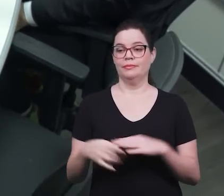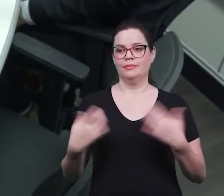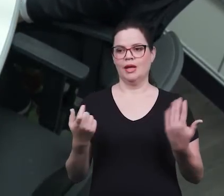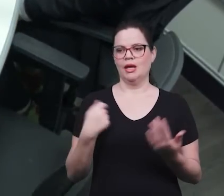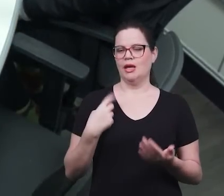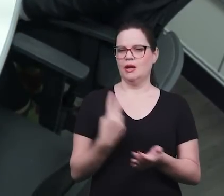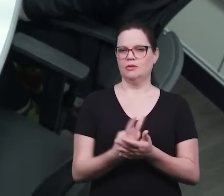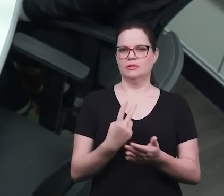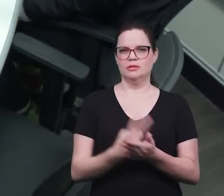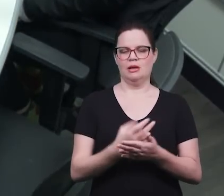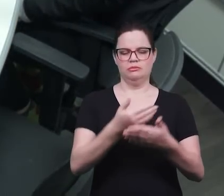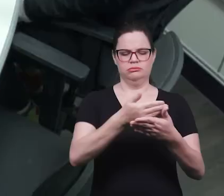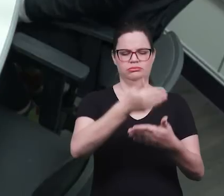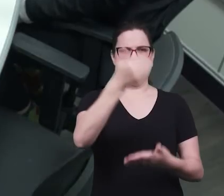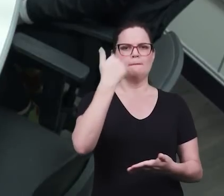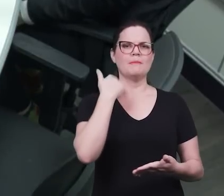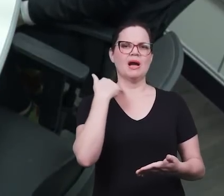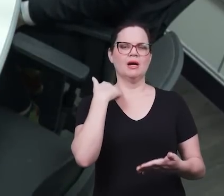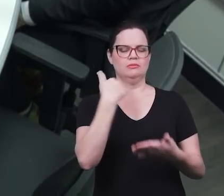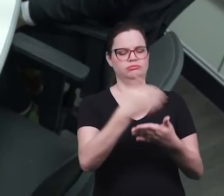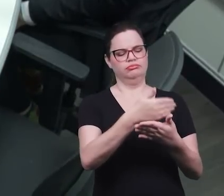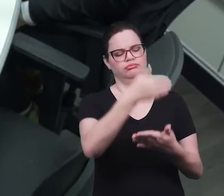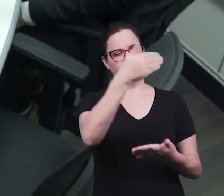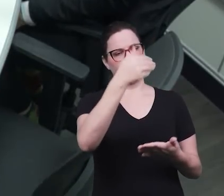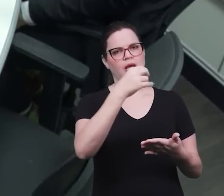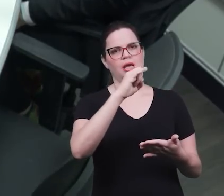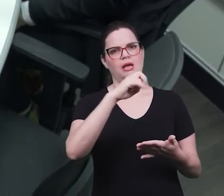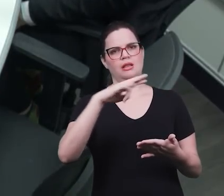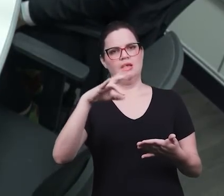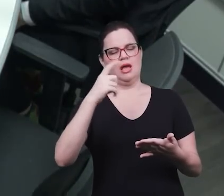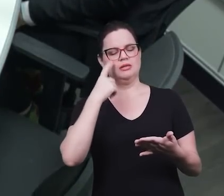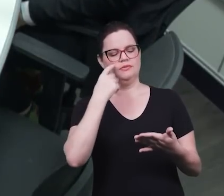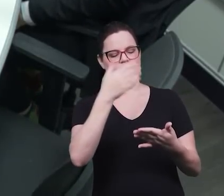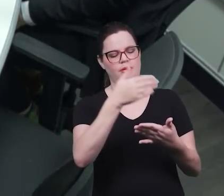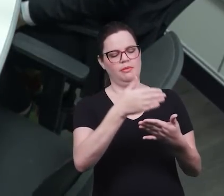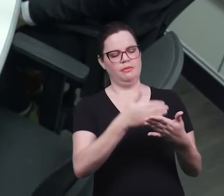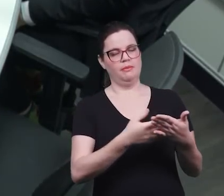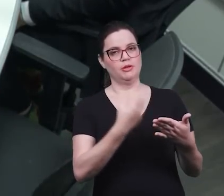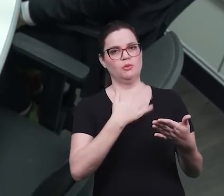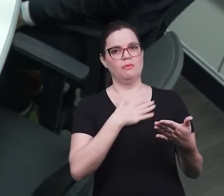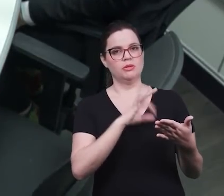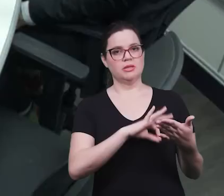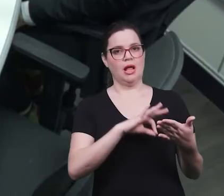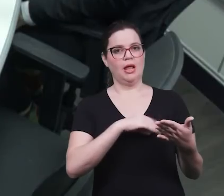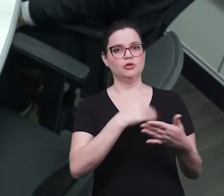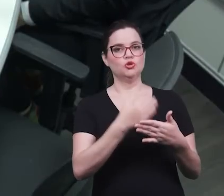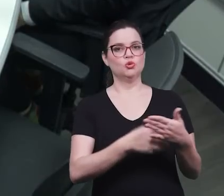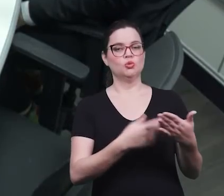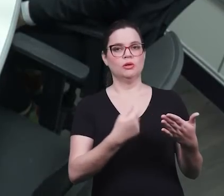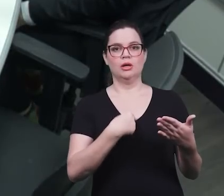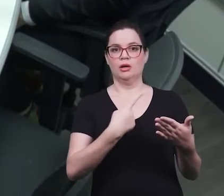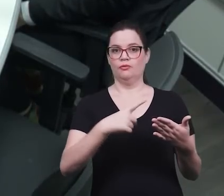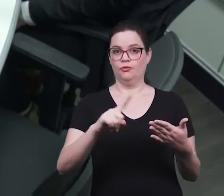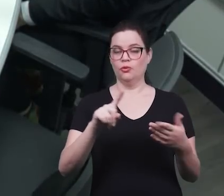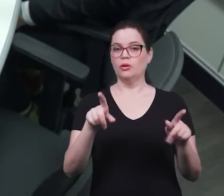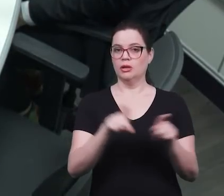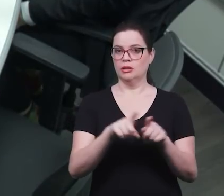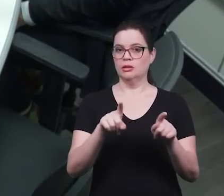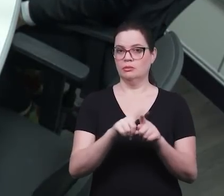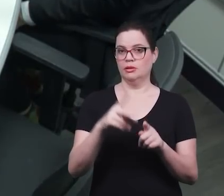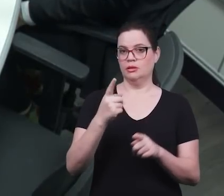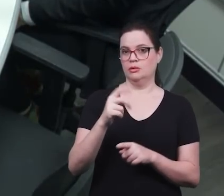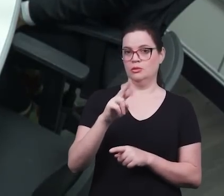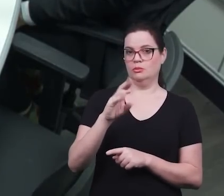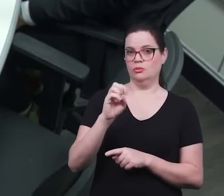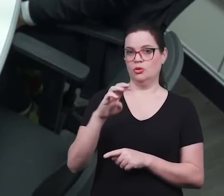extrato bancário junto ao INSS para aquilo que foi retirado, o dinheiro do meu pagamento. Inclusive, eu fui no Procon e, graças